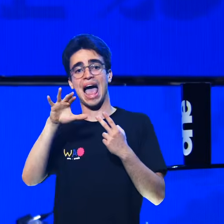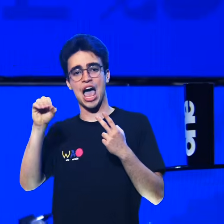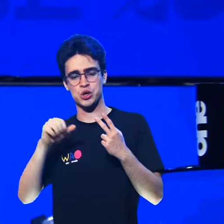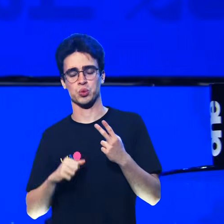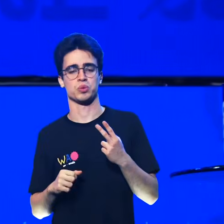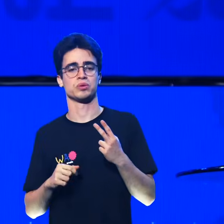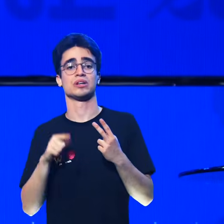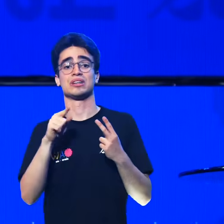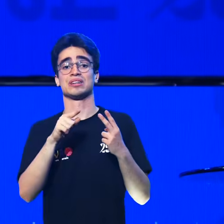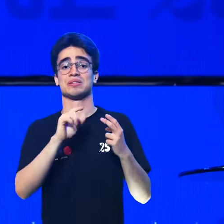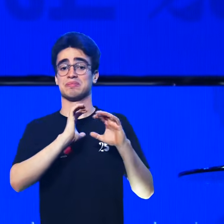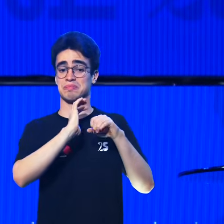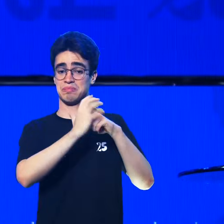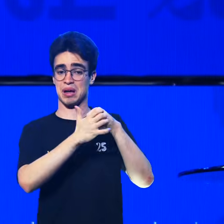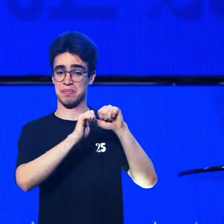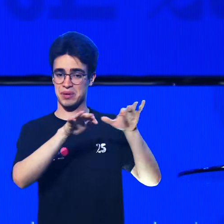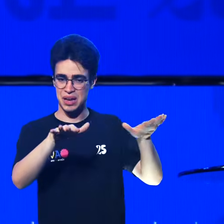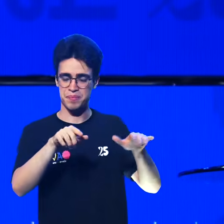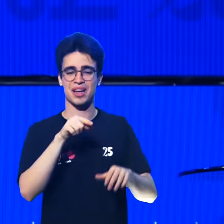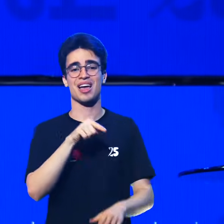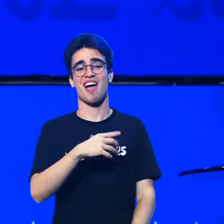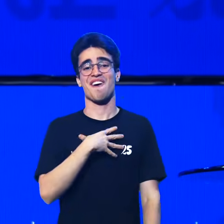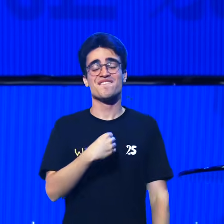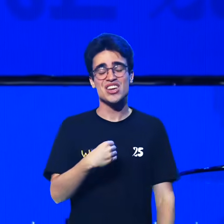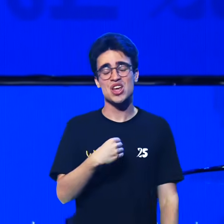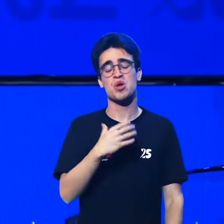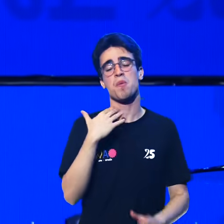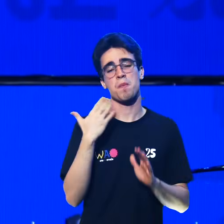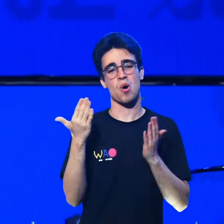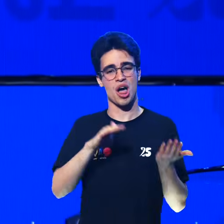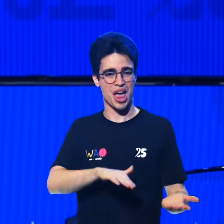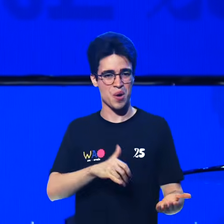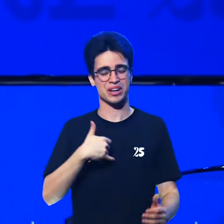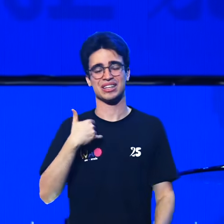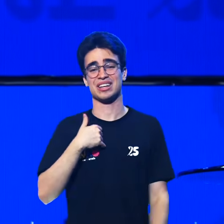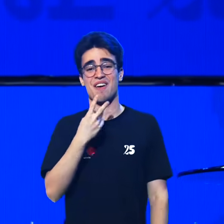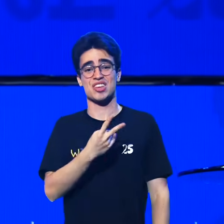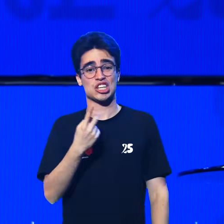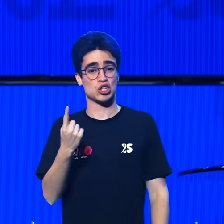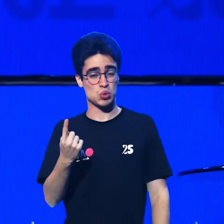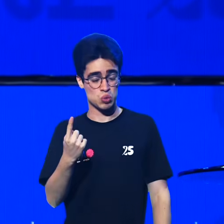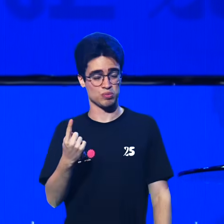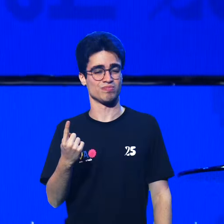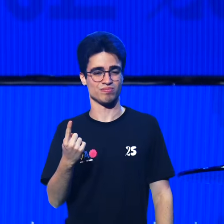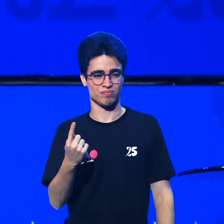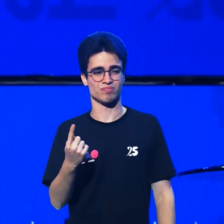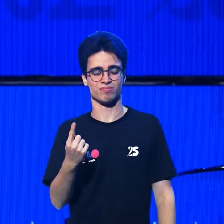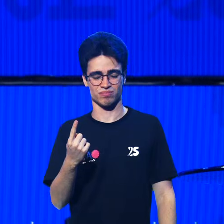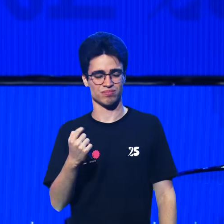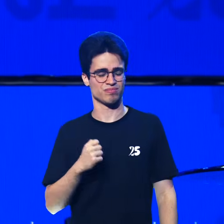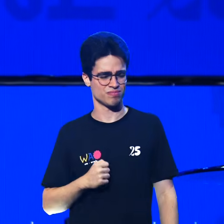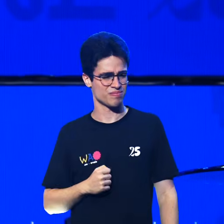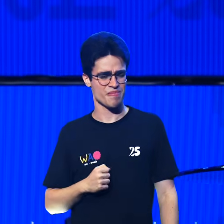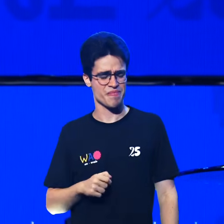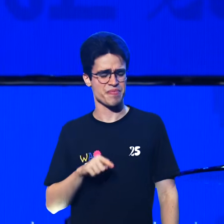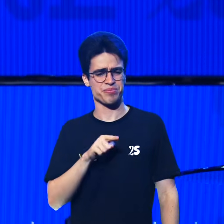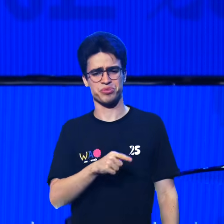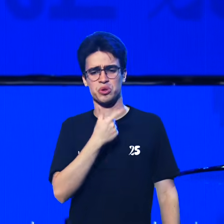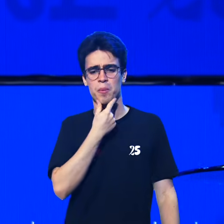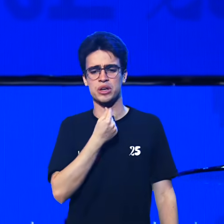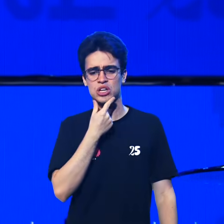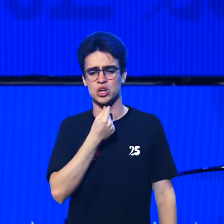eles perderam o seu filho Maurício, de 21 anos. Ele